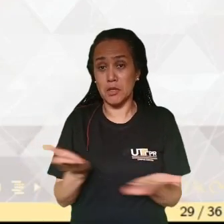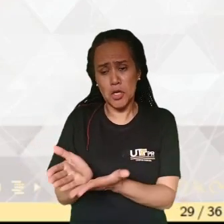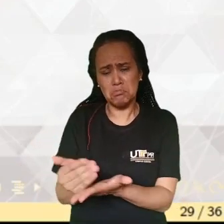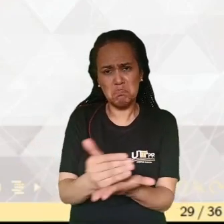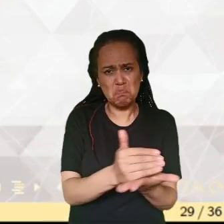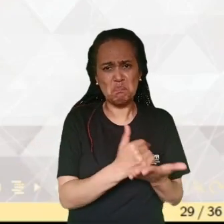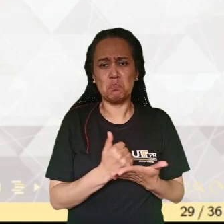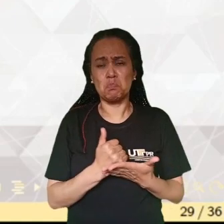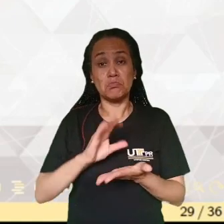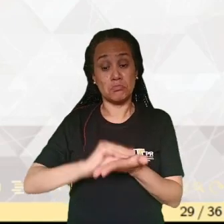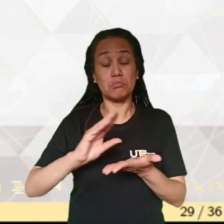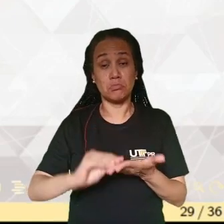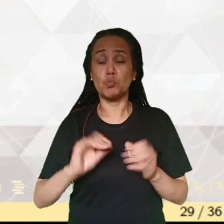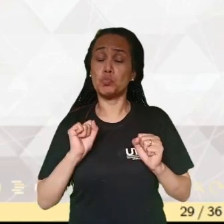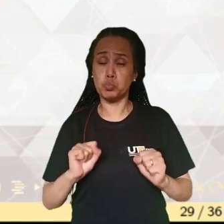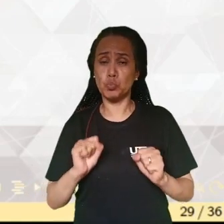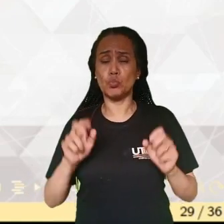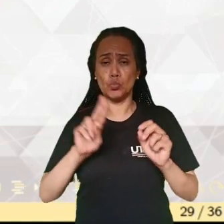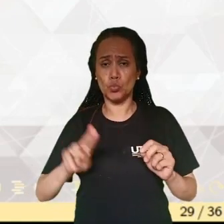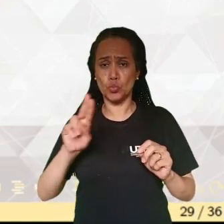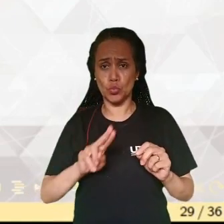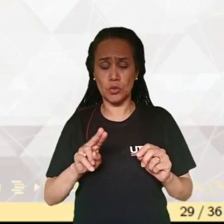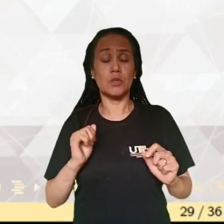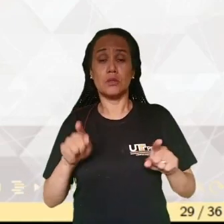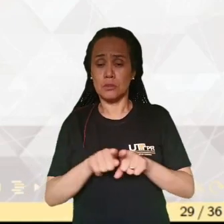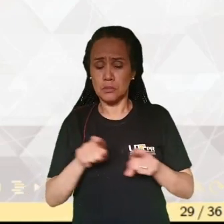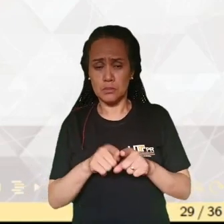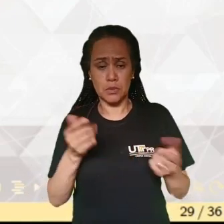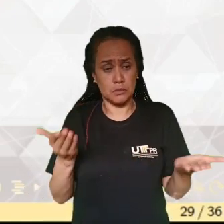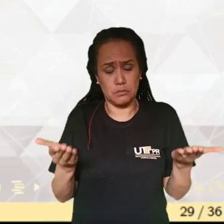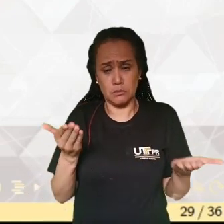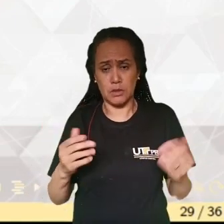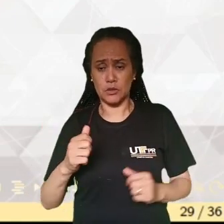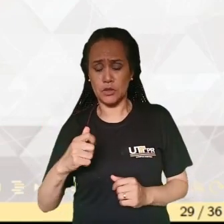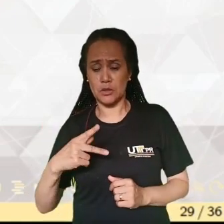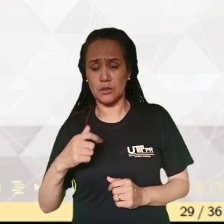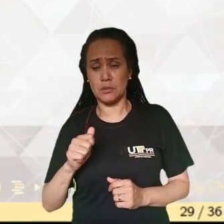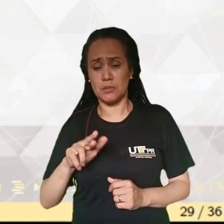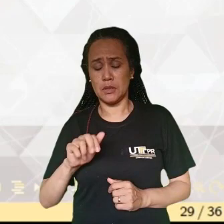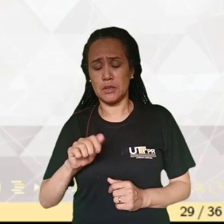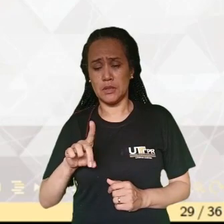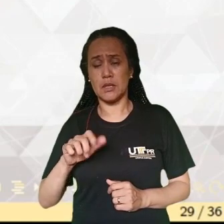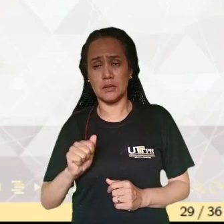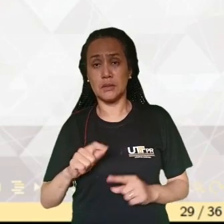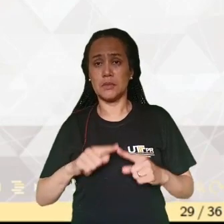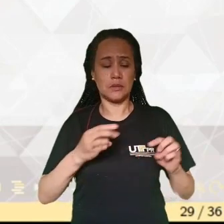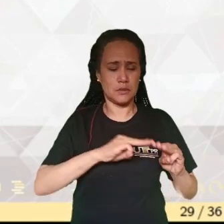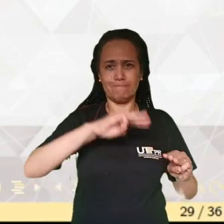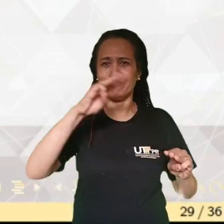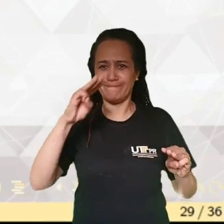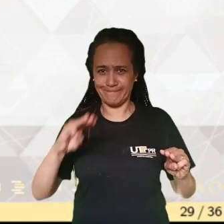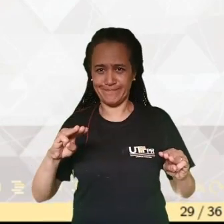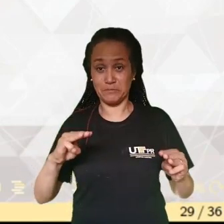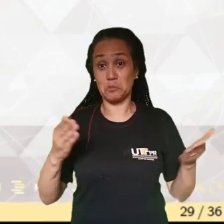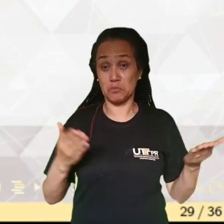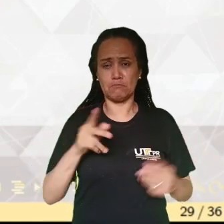um problema, né, na coleta dos dados que tem essa questão, né? Aí você pode utilizar essa média parada, né, ou a questão